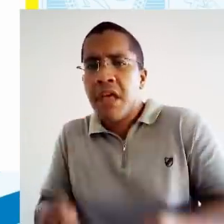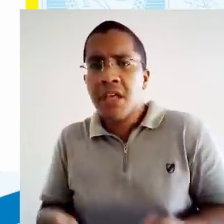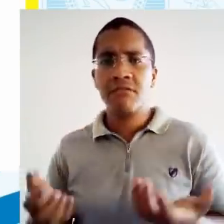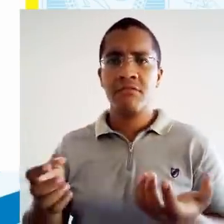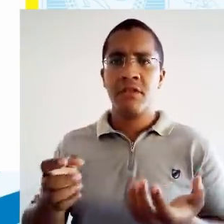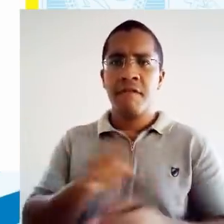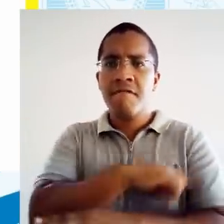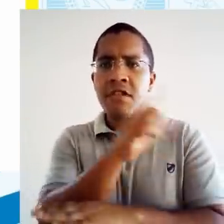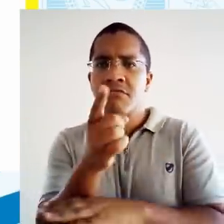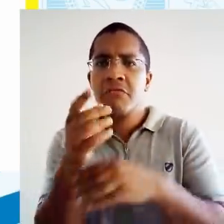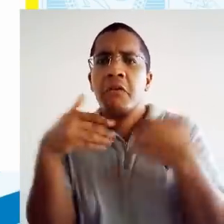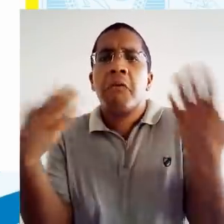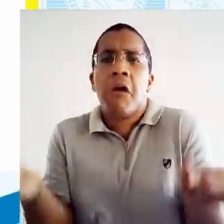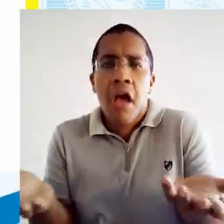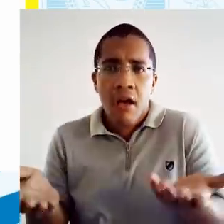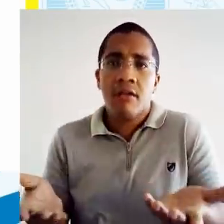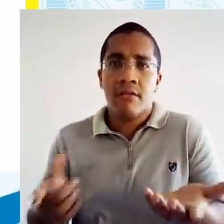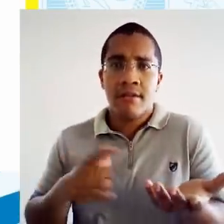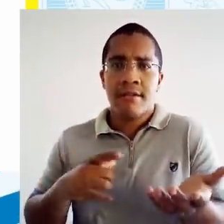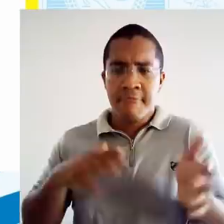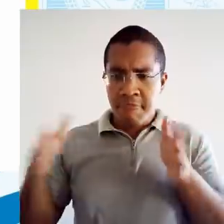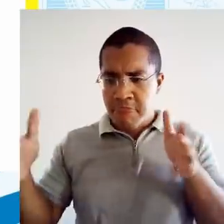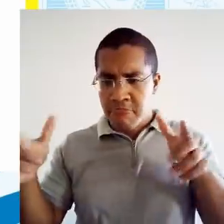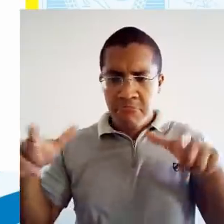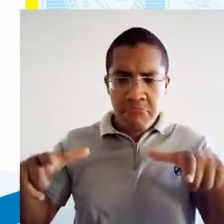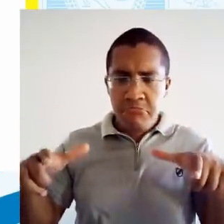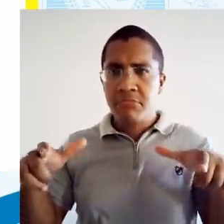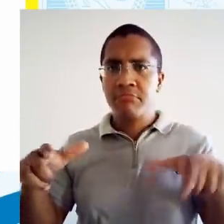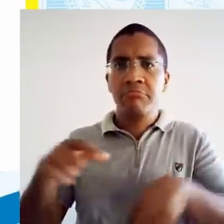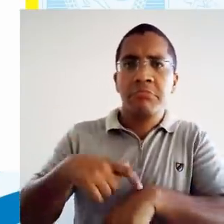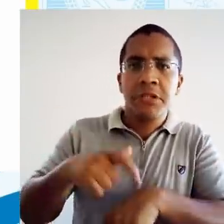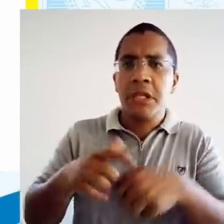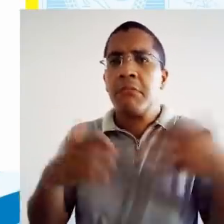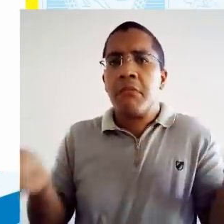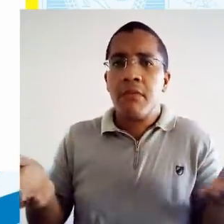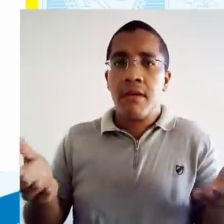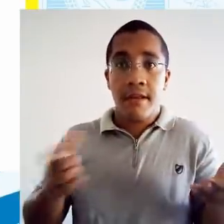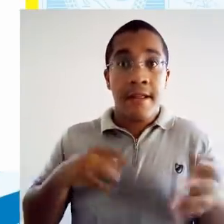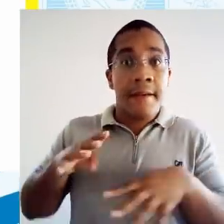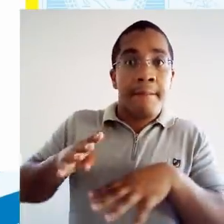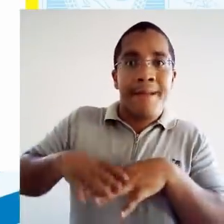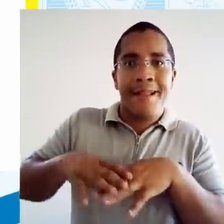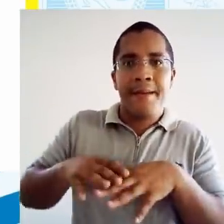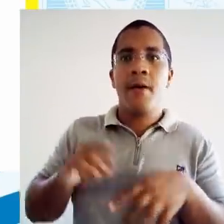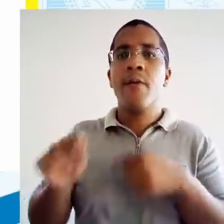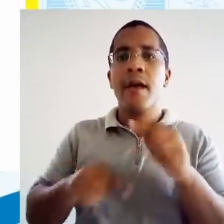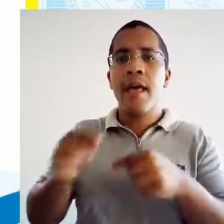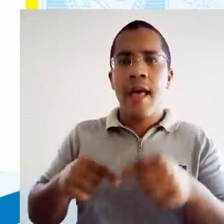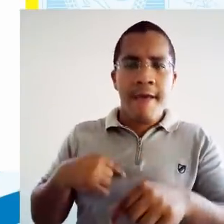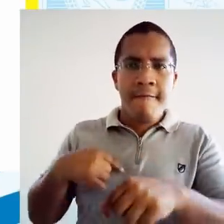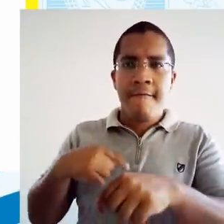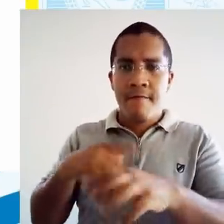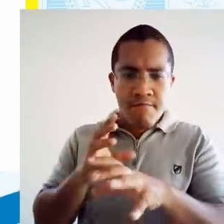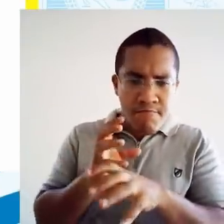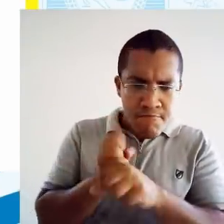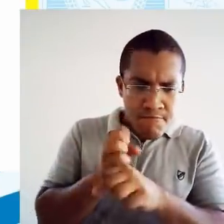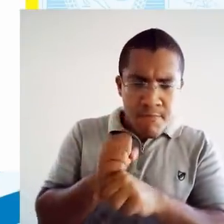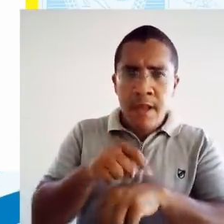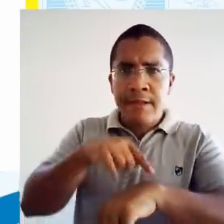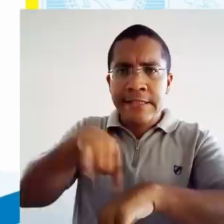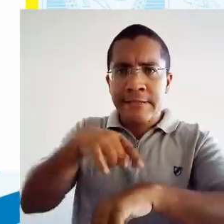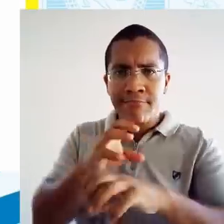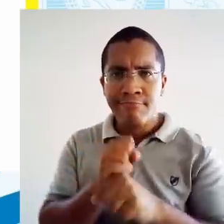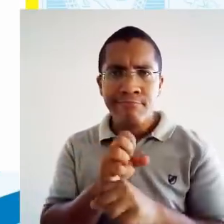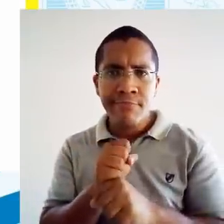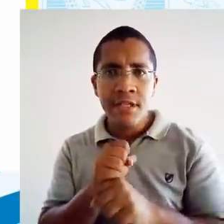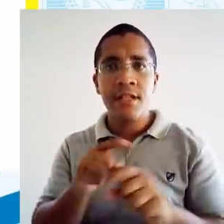peso, velocidade, espaço e tempo. E na matemática a gente tem o cálculo de intervalo de tempo e deslocamento